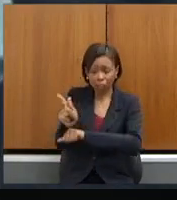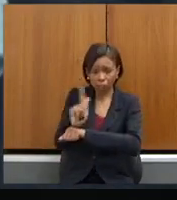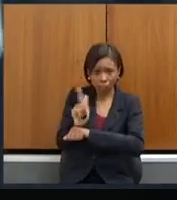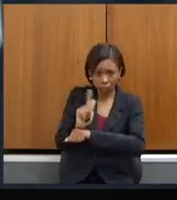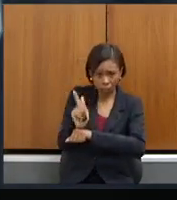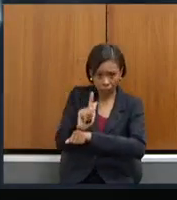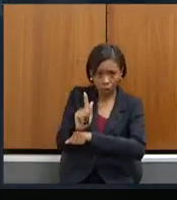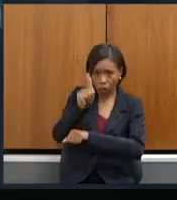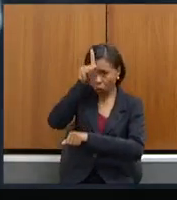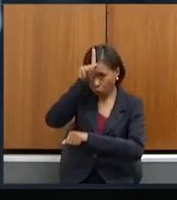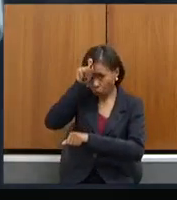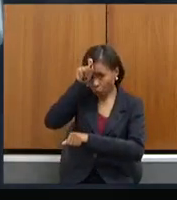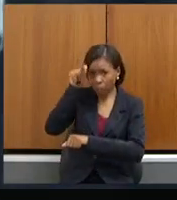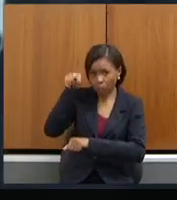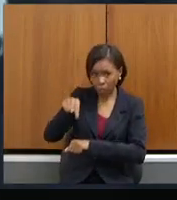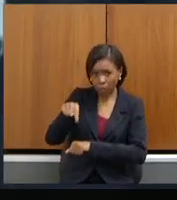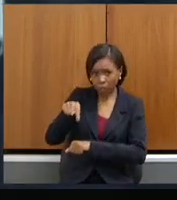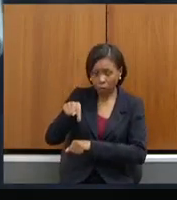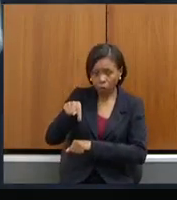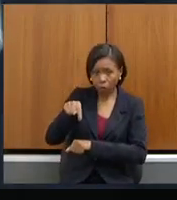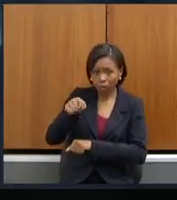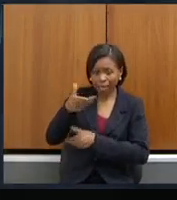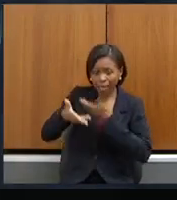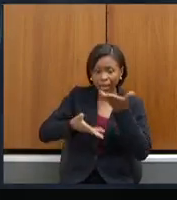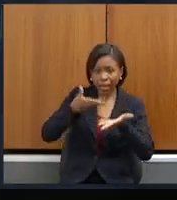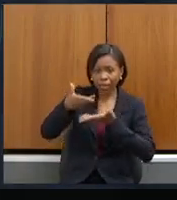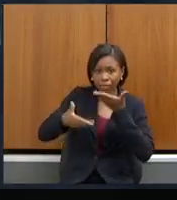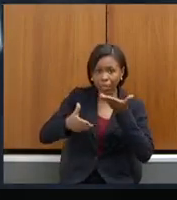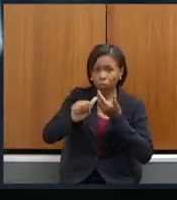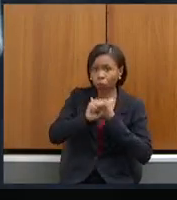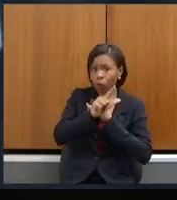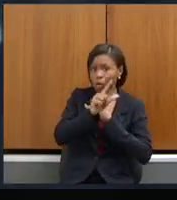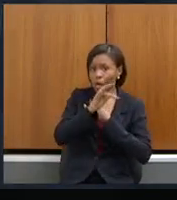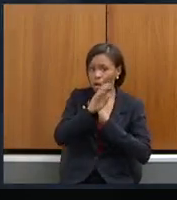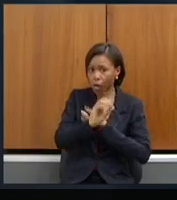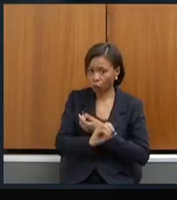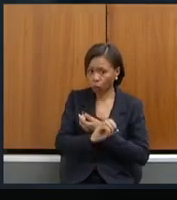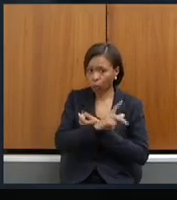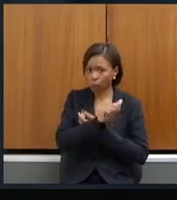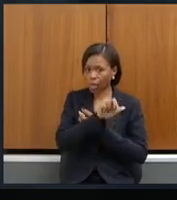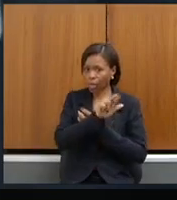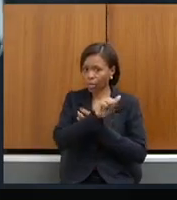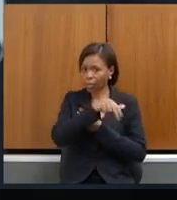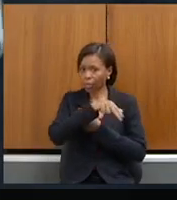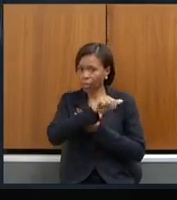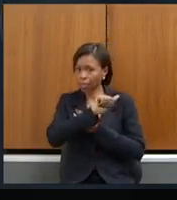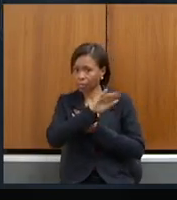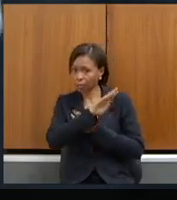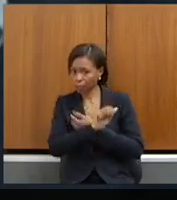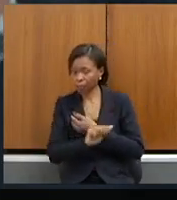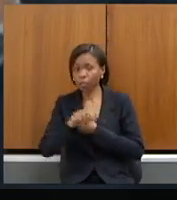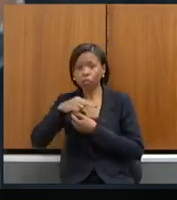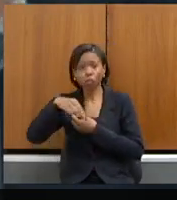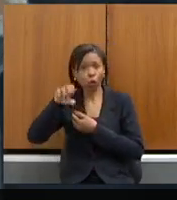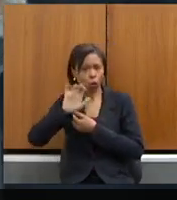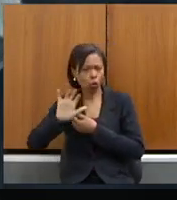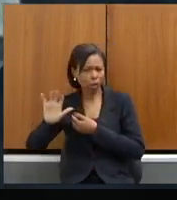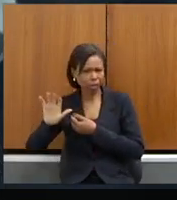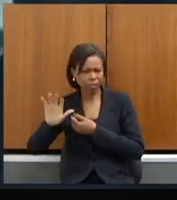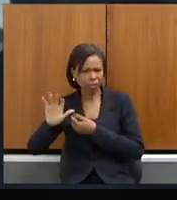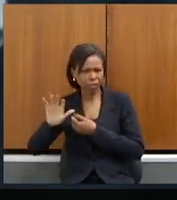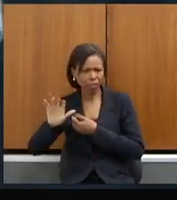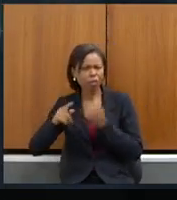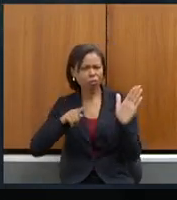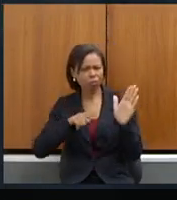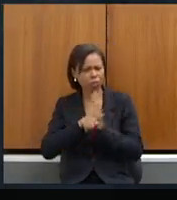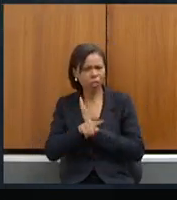que atende a toda região do alto Paranaíba e Noroeste bom Então essa é uma pergunta vossa excelência levou